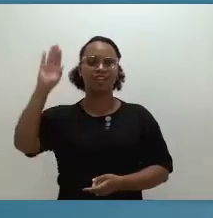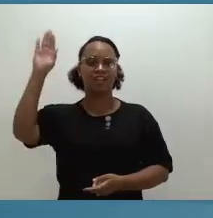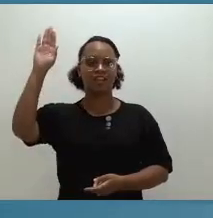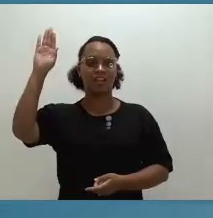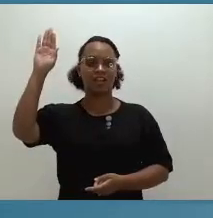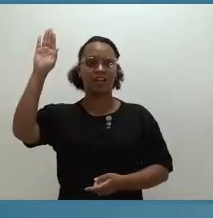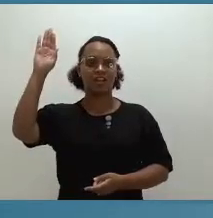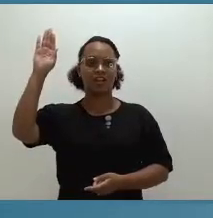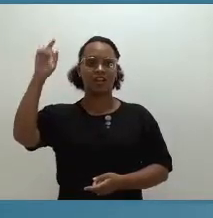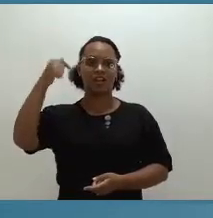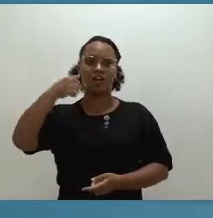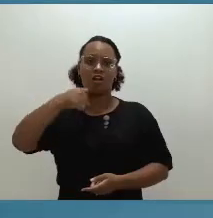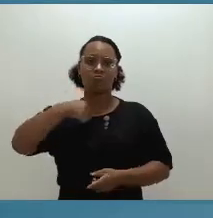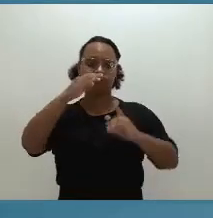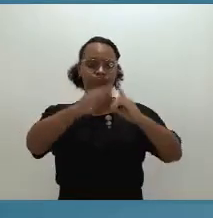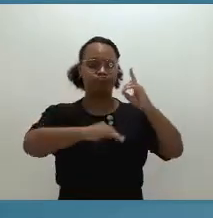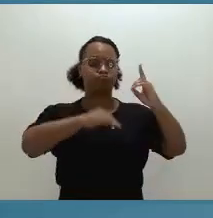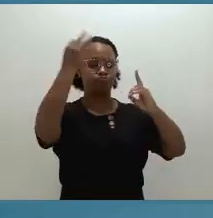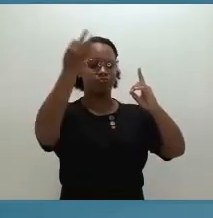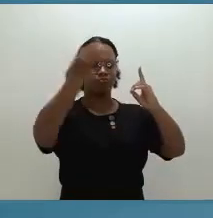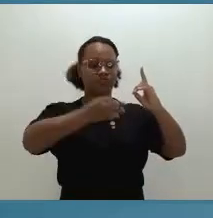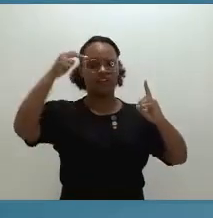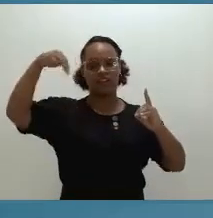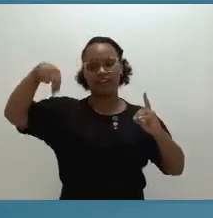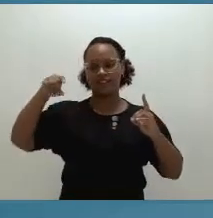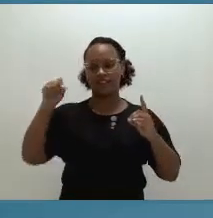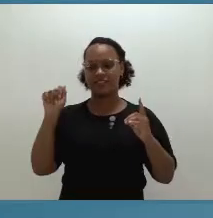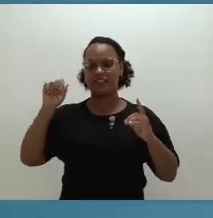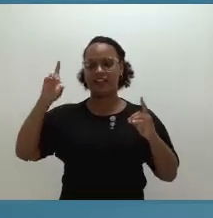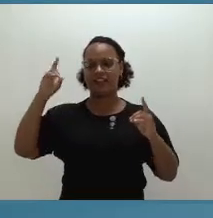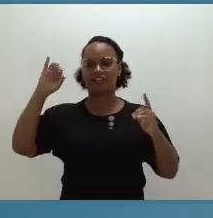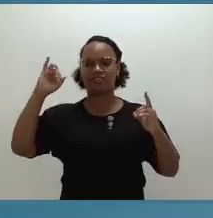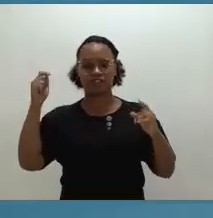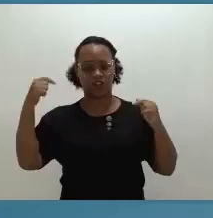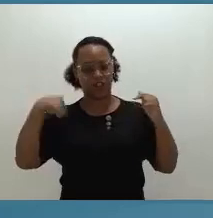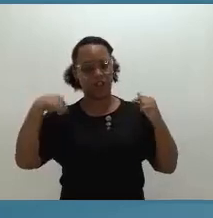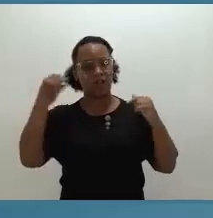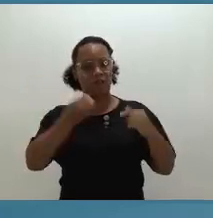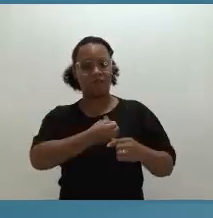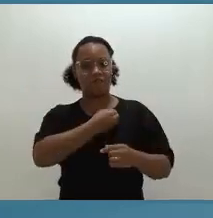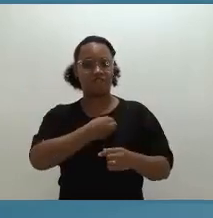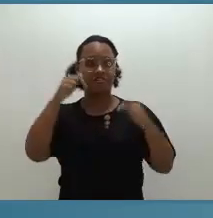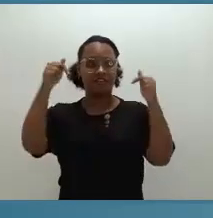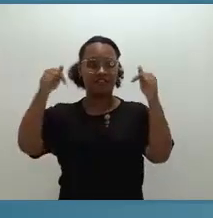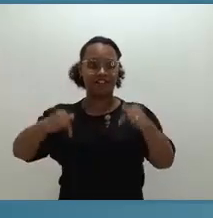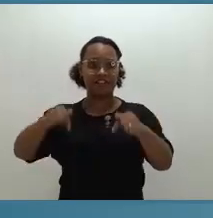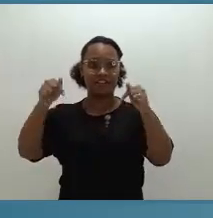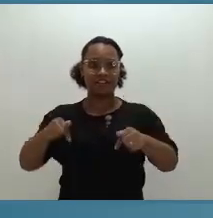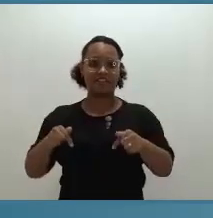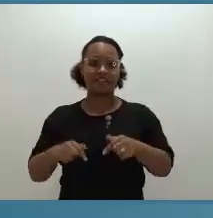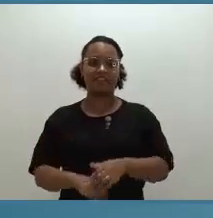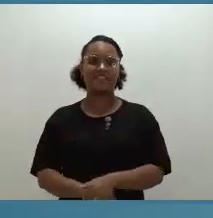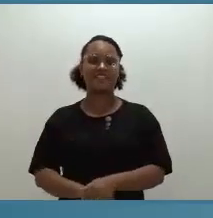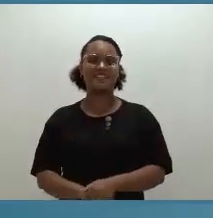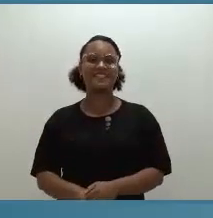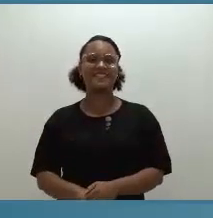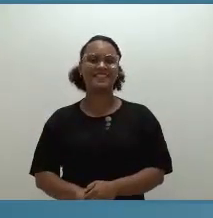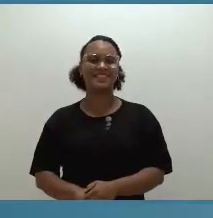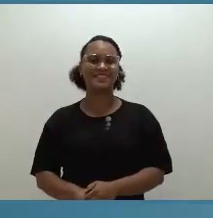Excelência, sou eu, desembargadora Nath. Oi, desembargadora, estou falando da senhora aqui, que a senhora sempre está aqui com a gente. Como é que diga?